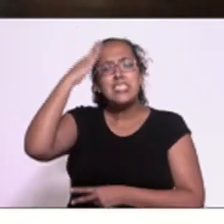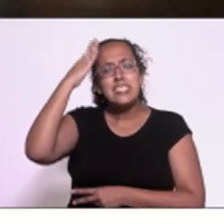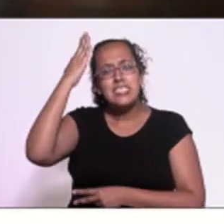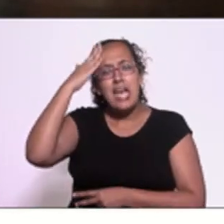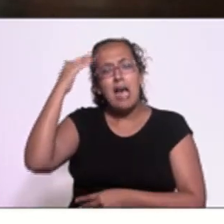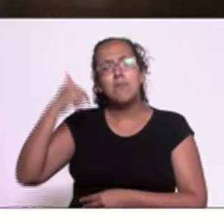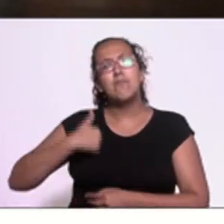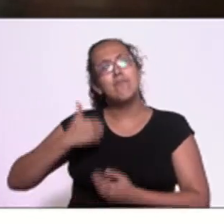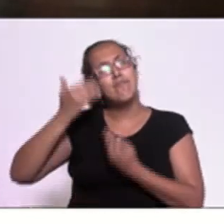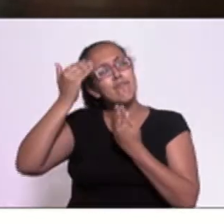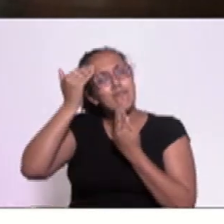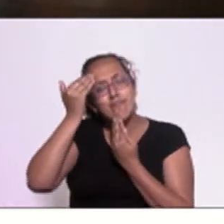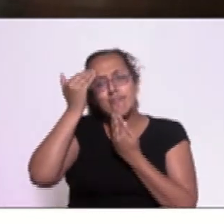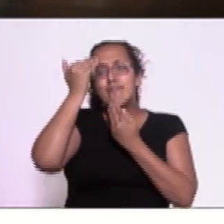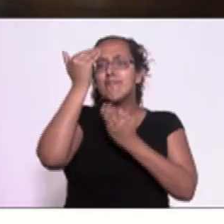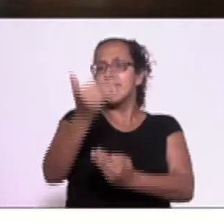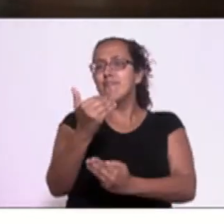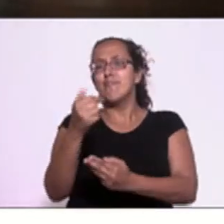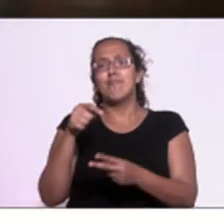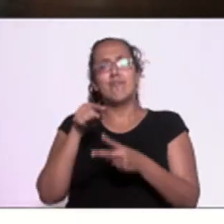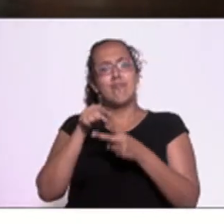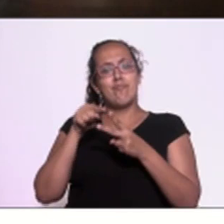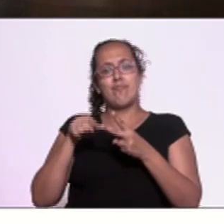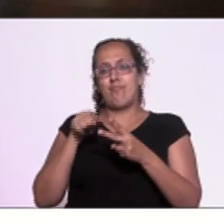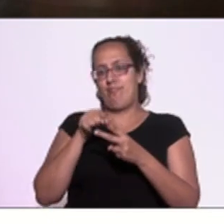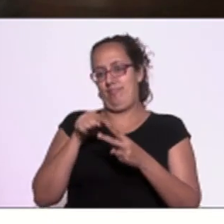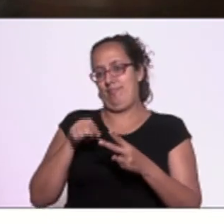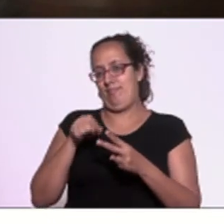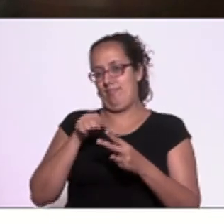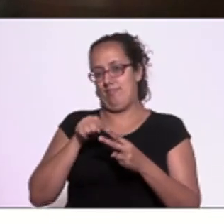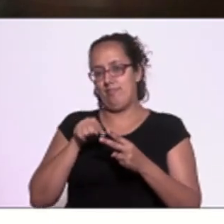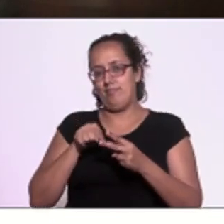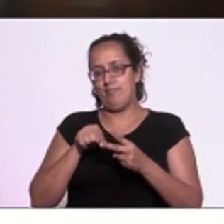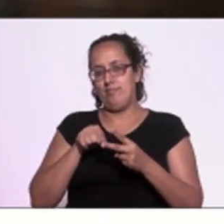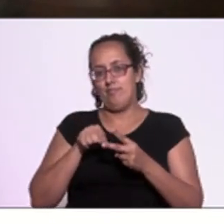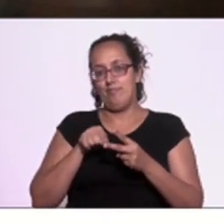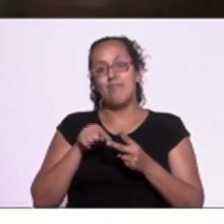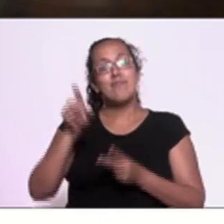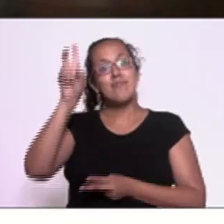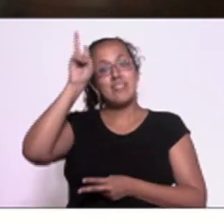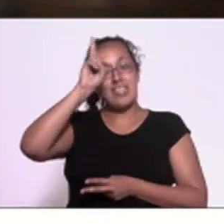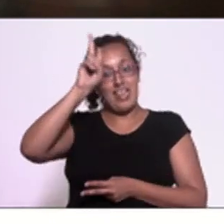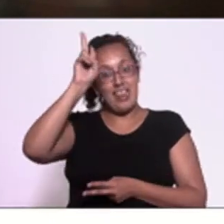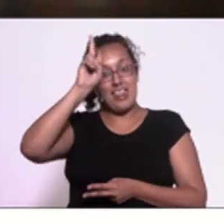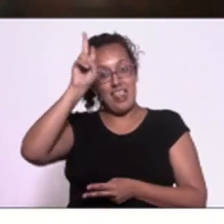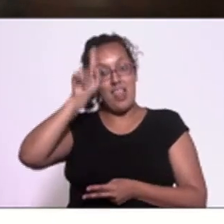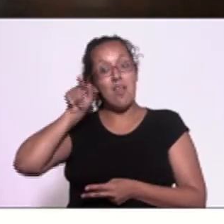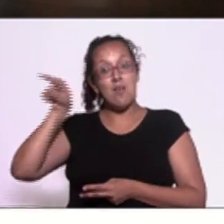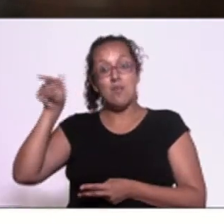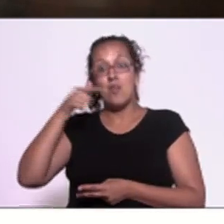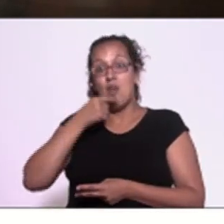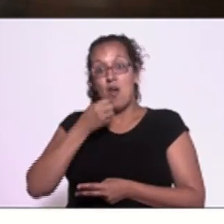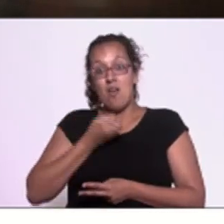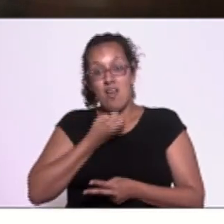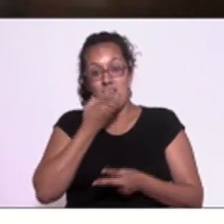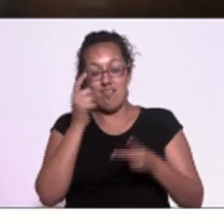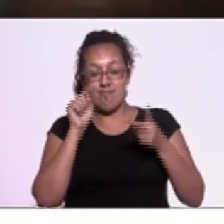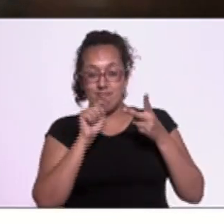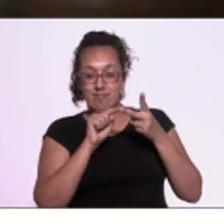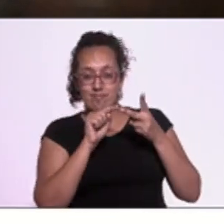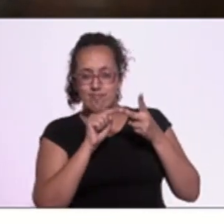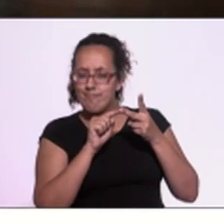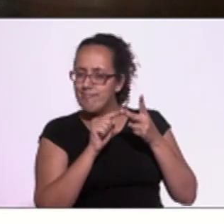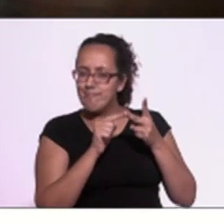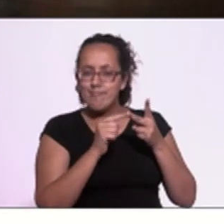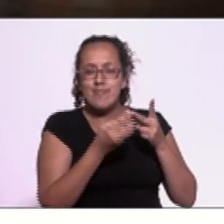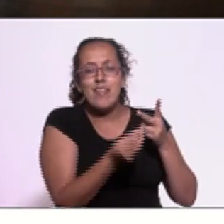gratidão que o Dr. Danton nutria por ele. Lembro-me de sua narrativa. André, você está